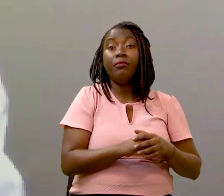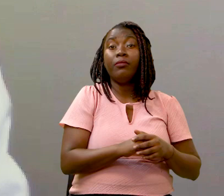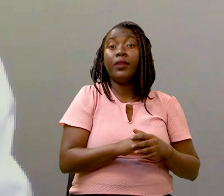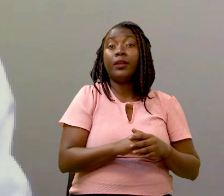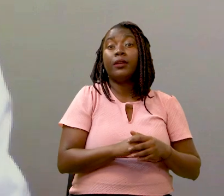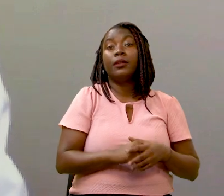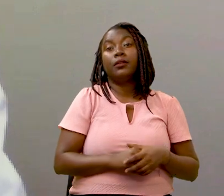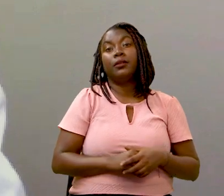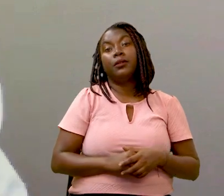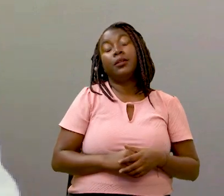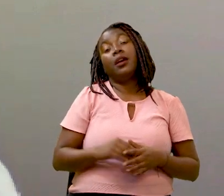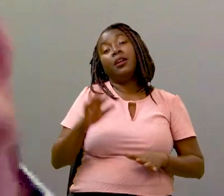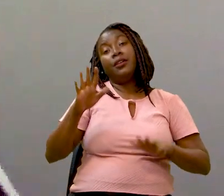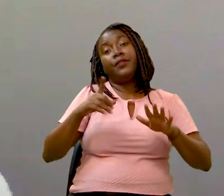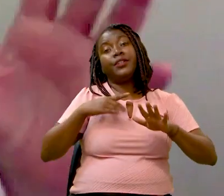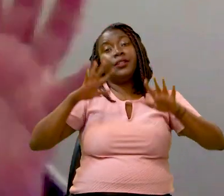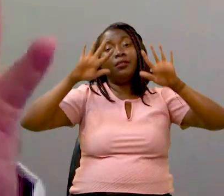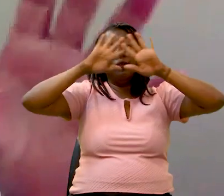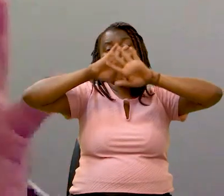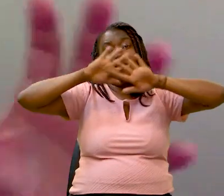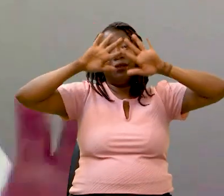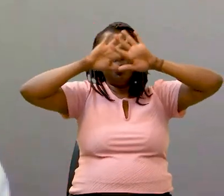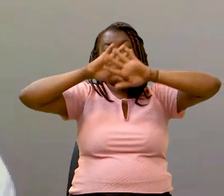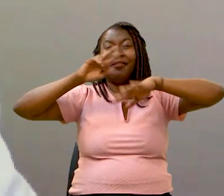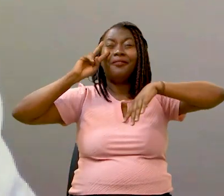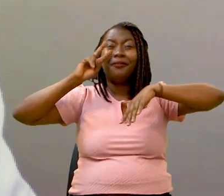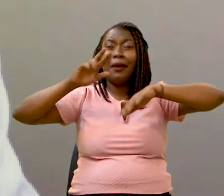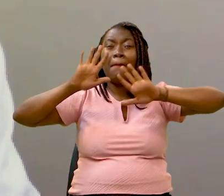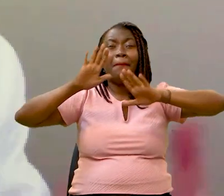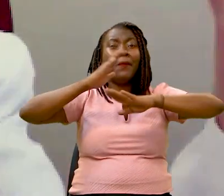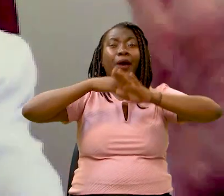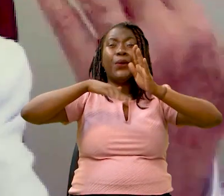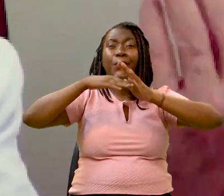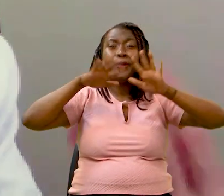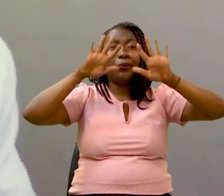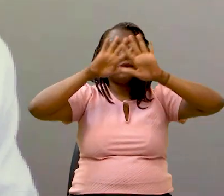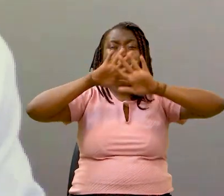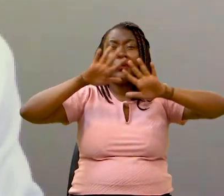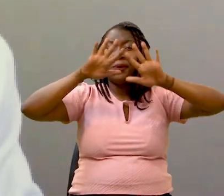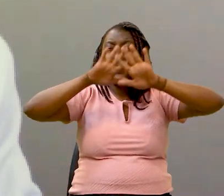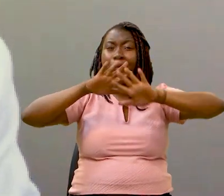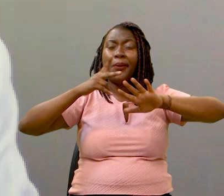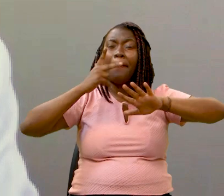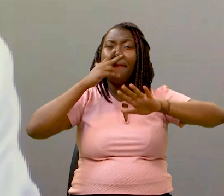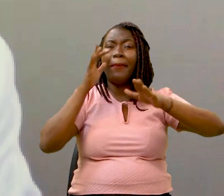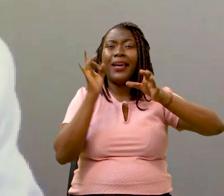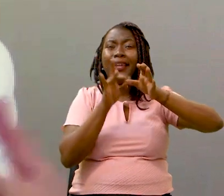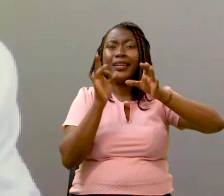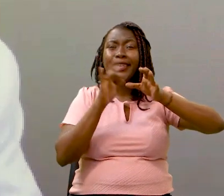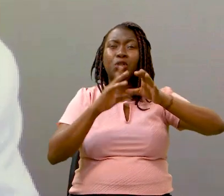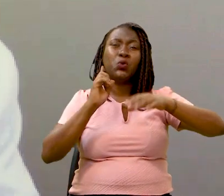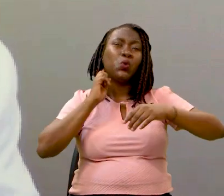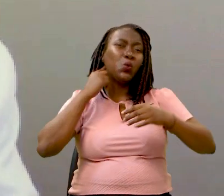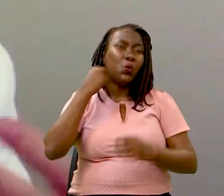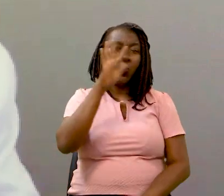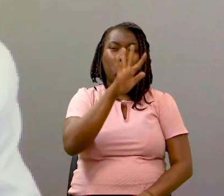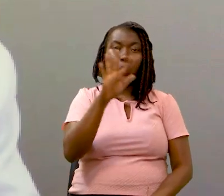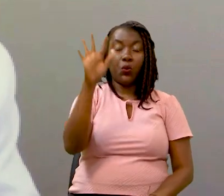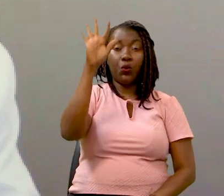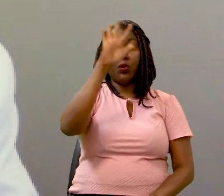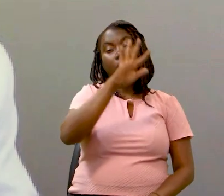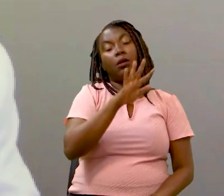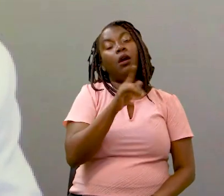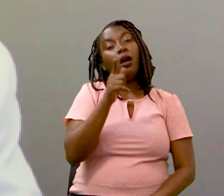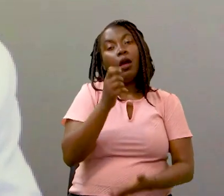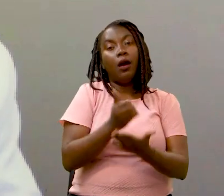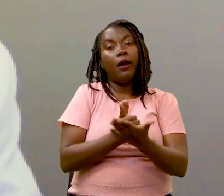um embaçamento visual, enxerga, mas é tudo embaçado, como se tivesse um vidro fosco na frente. Essa é um dos